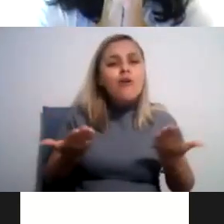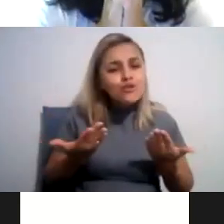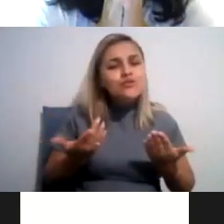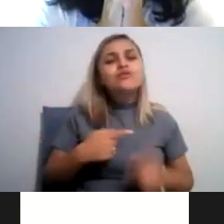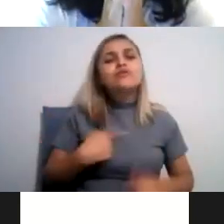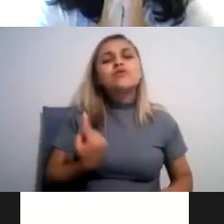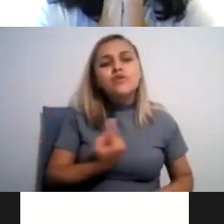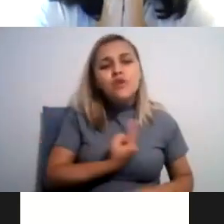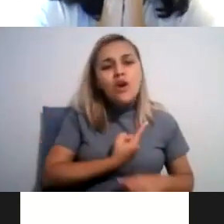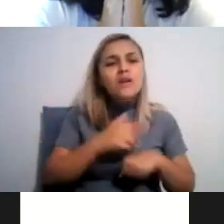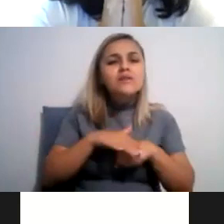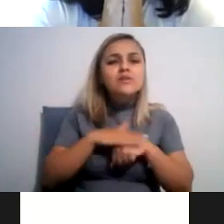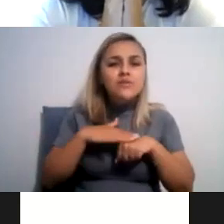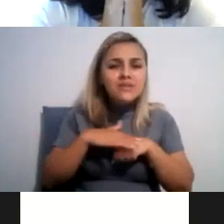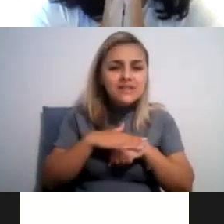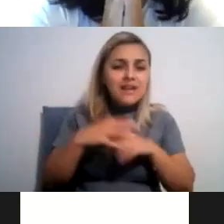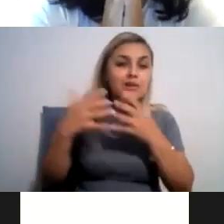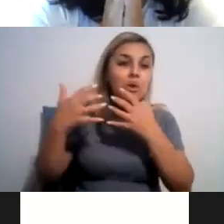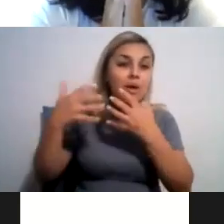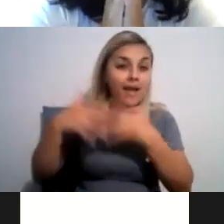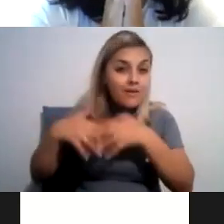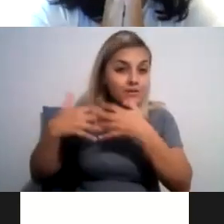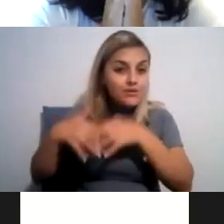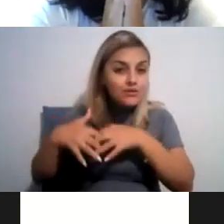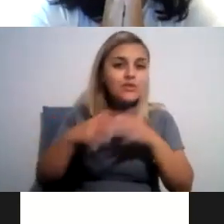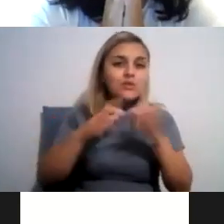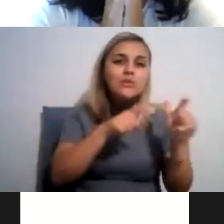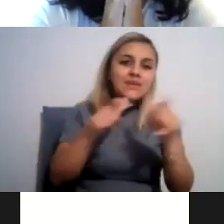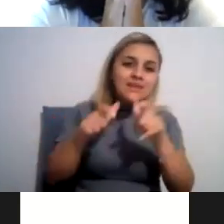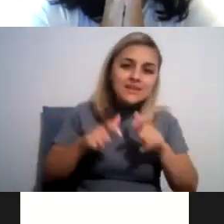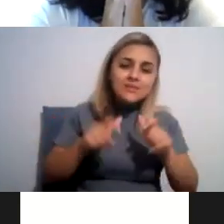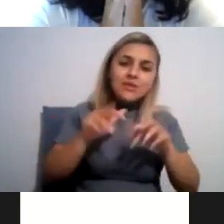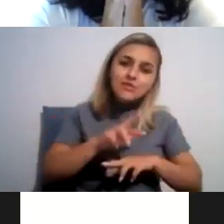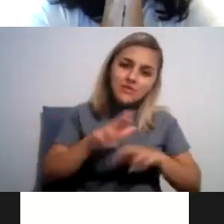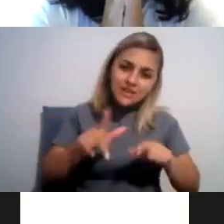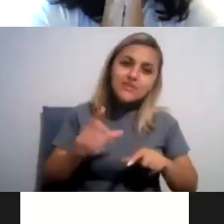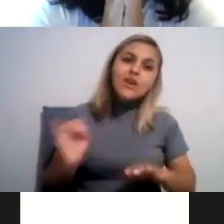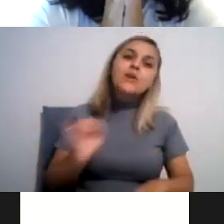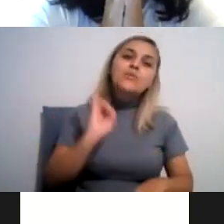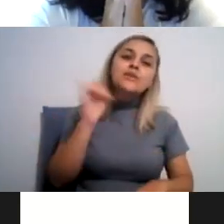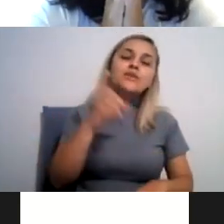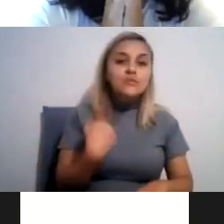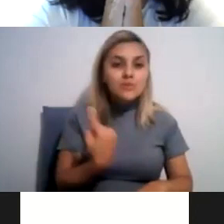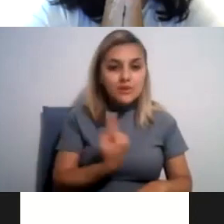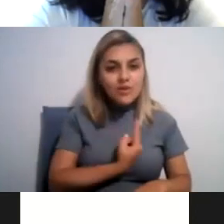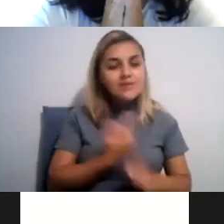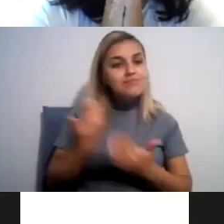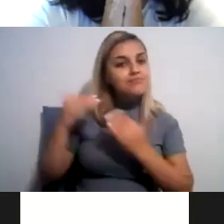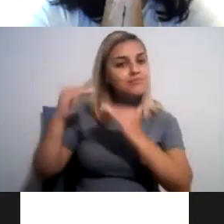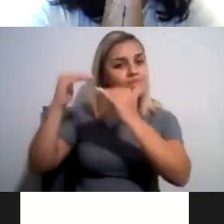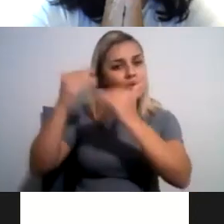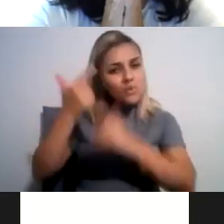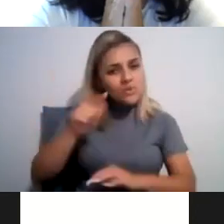refletindo nos diferentes espaços justamente para isso, né? Para que a gente consiga avançar. Obrigado, viu? Fico feliz